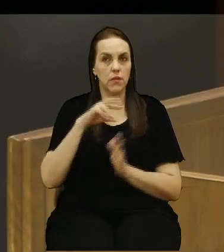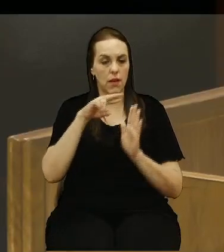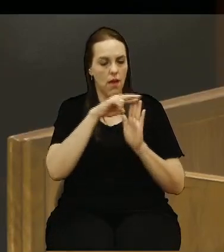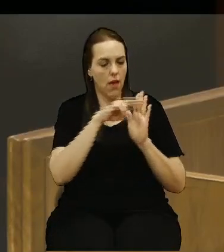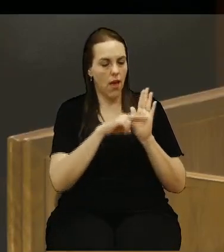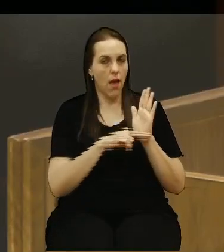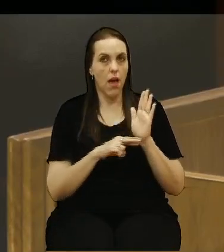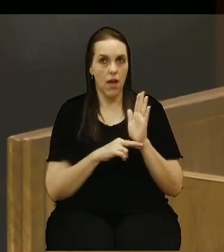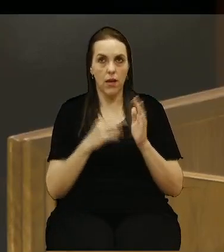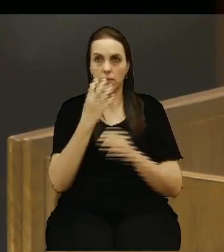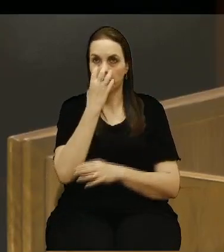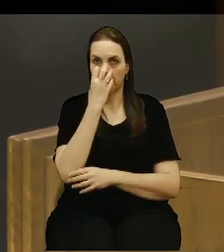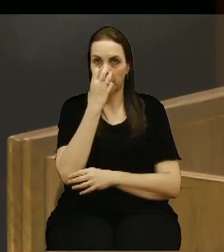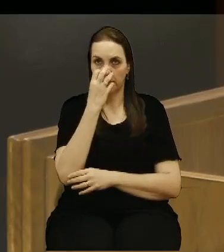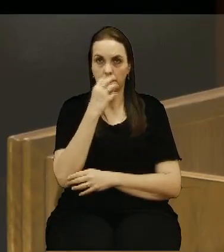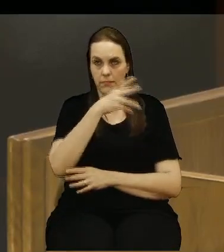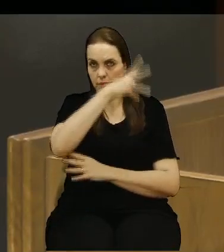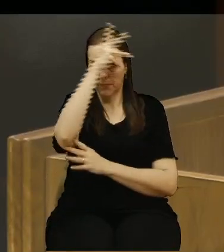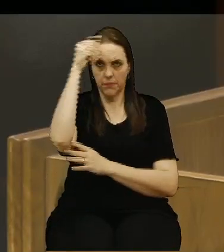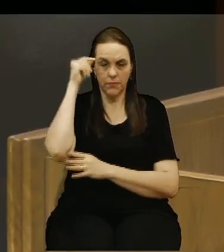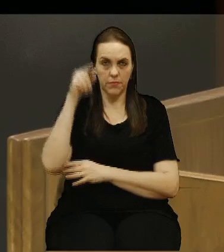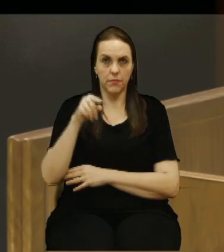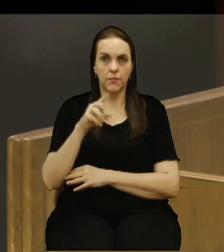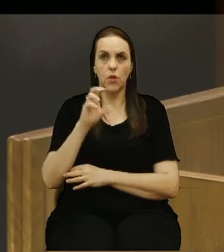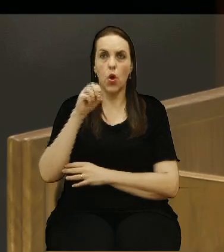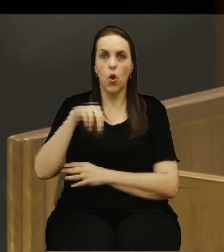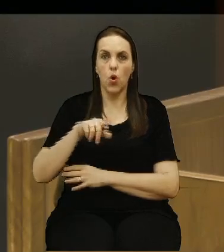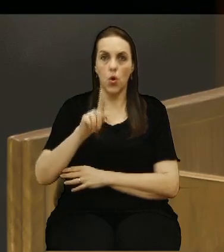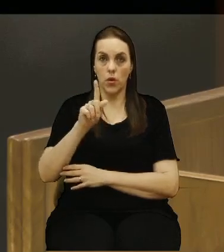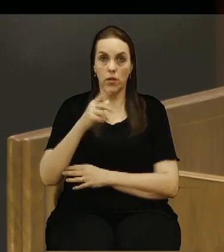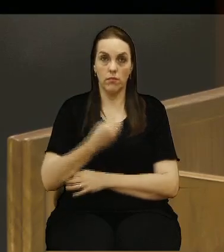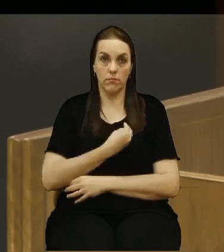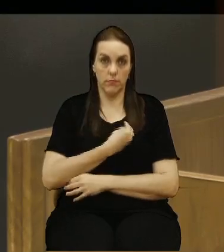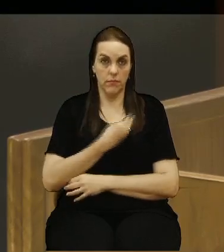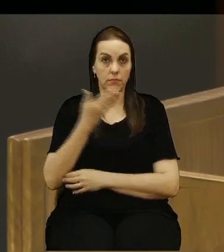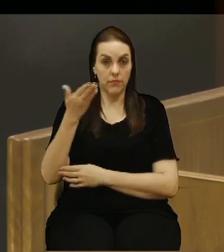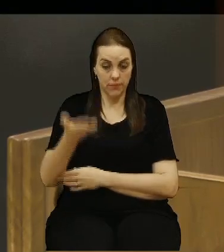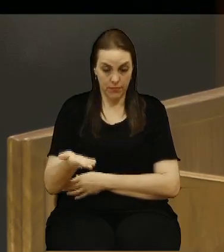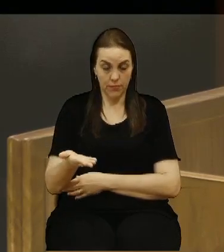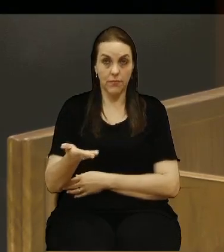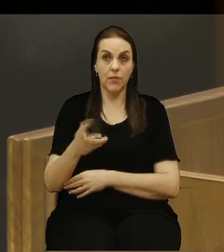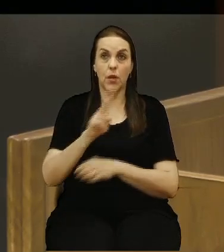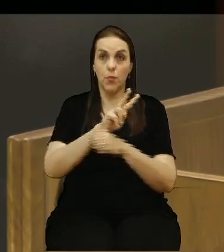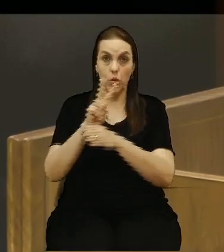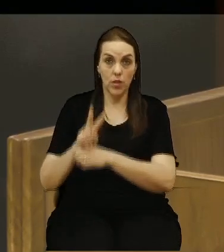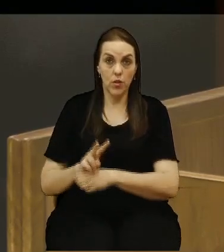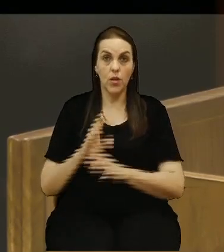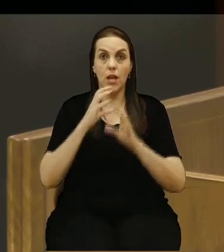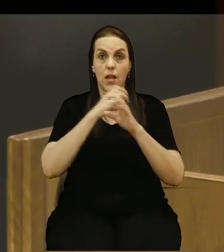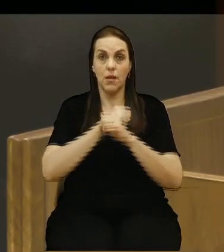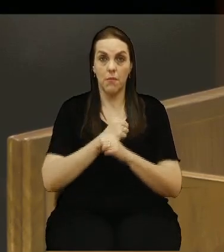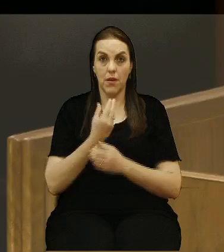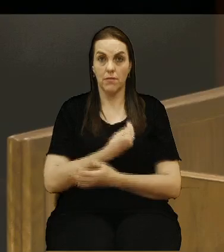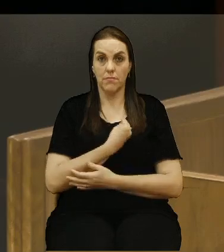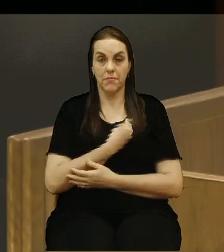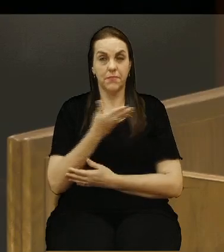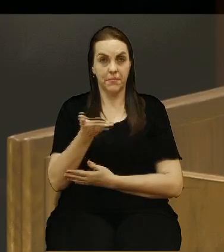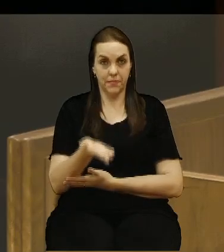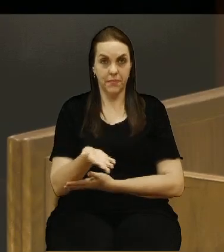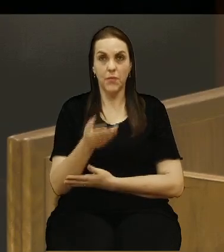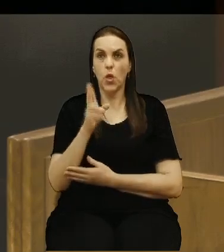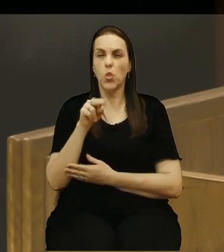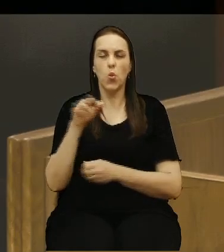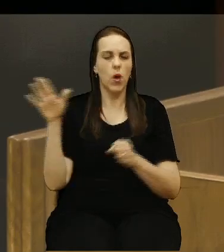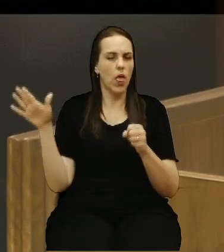municipal. Todas as ONGs presentes e protetores aqui sabem que a nossa intenção nunca foi